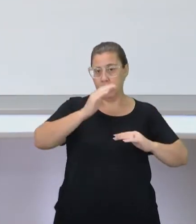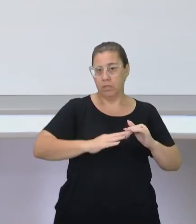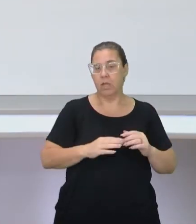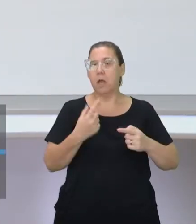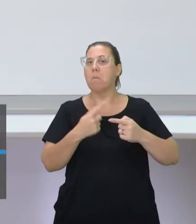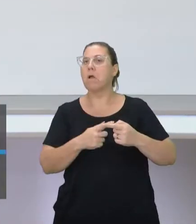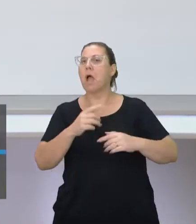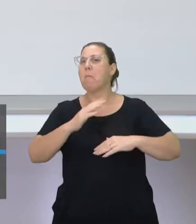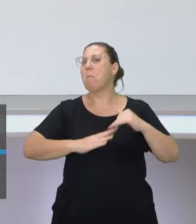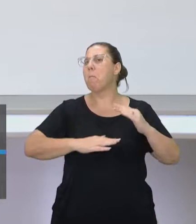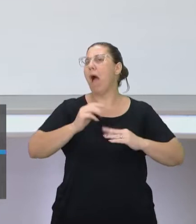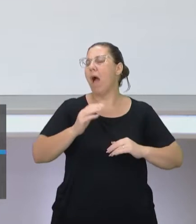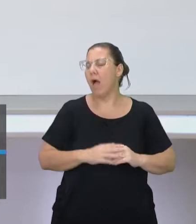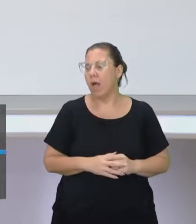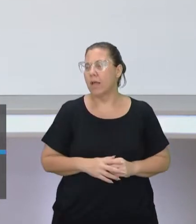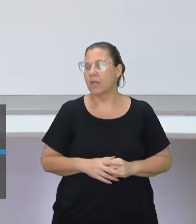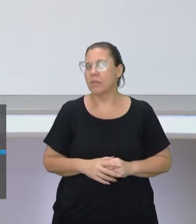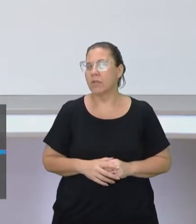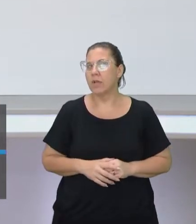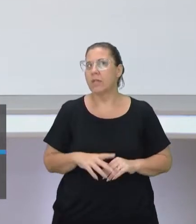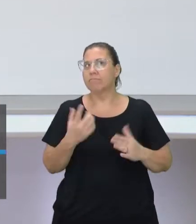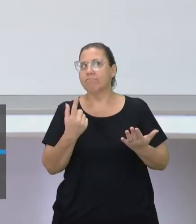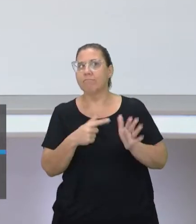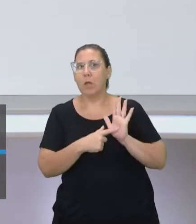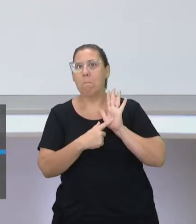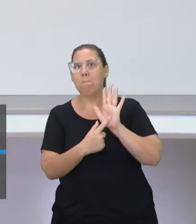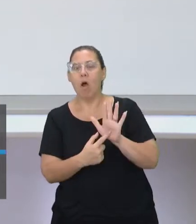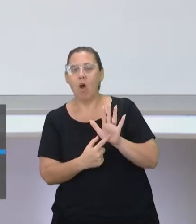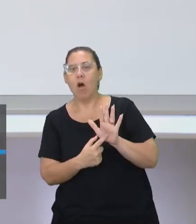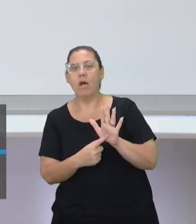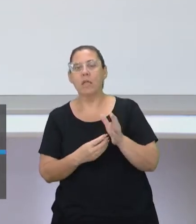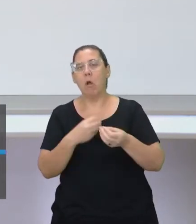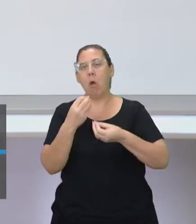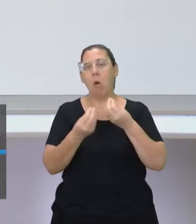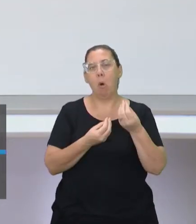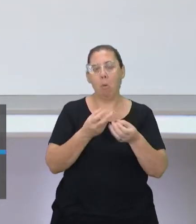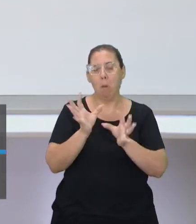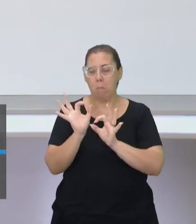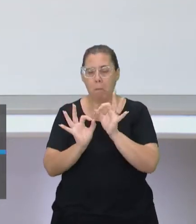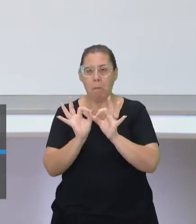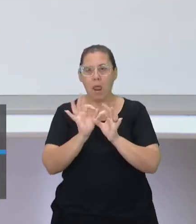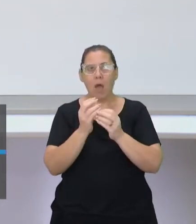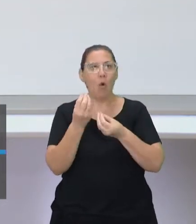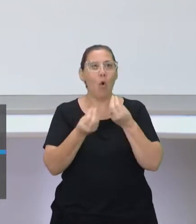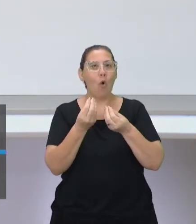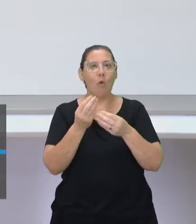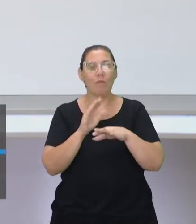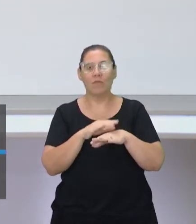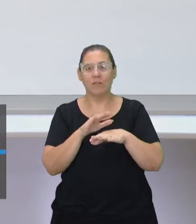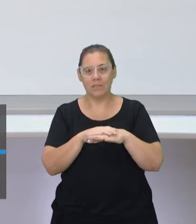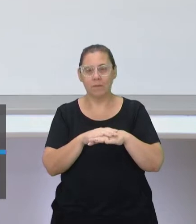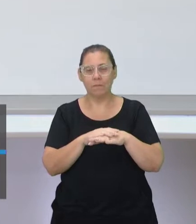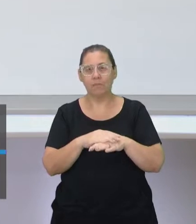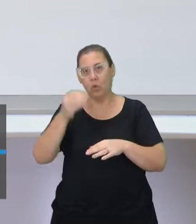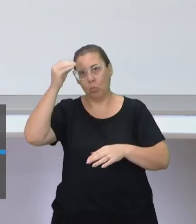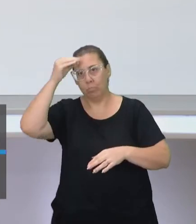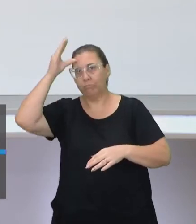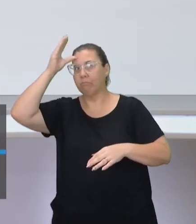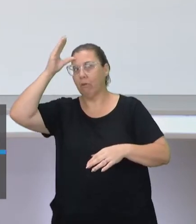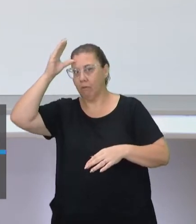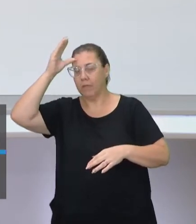a habilidade é ela que nos dá um norte, né? Ela que vai nos dizer assim o que fazer. O objeto do